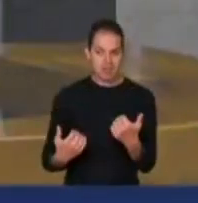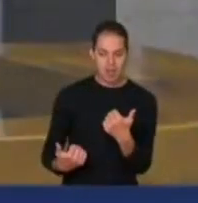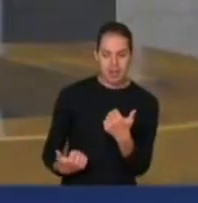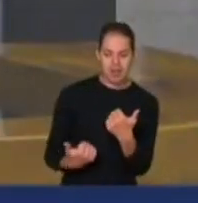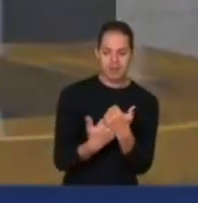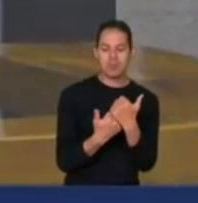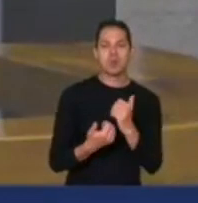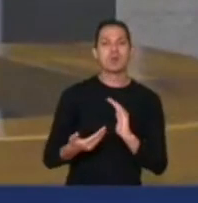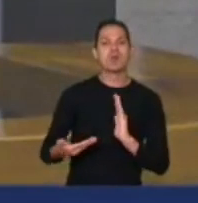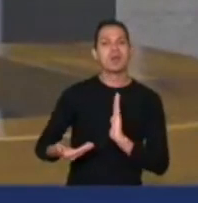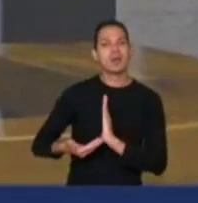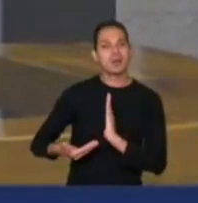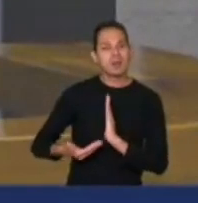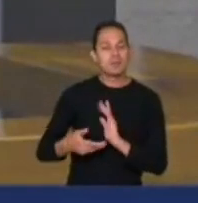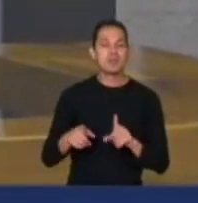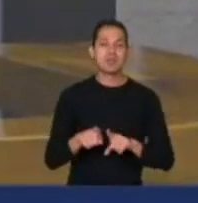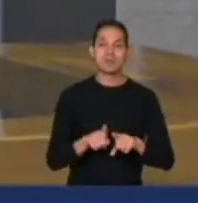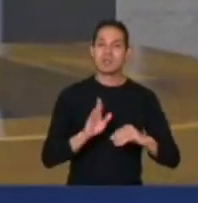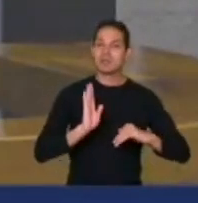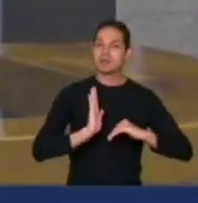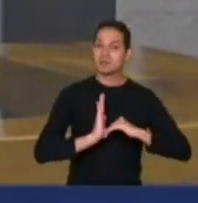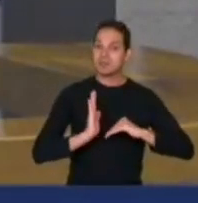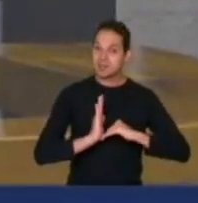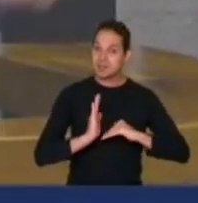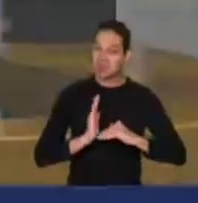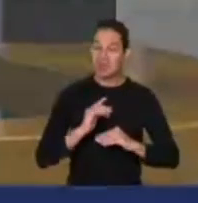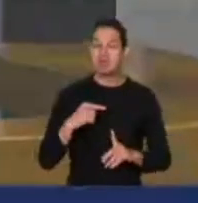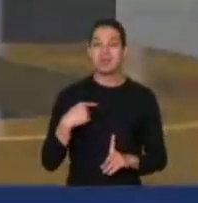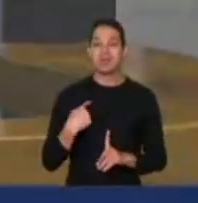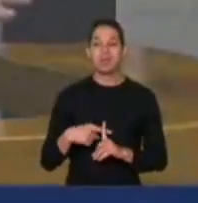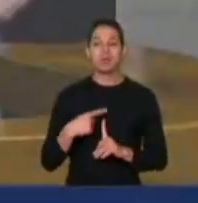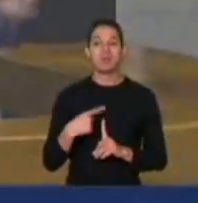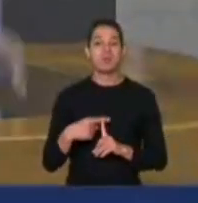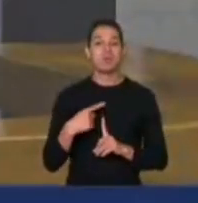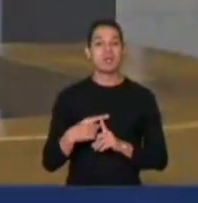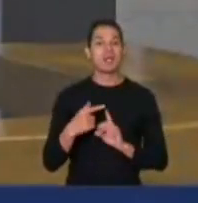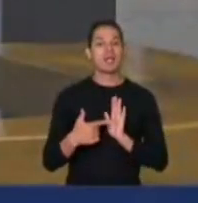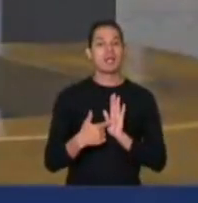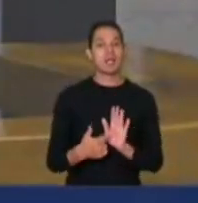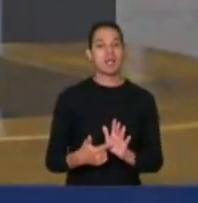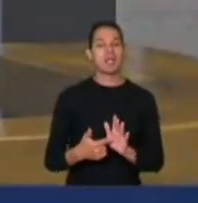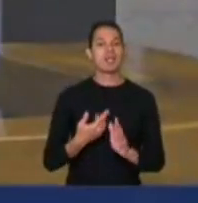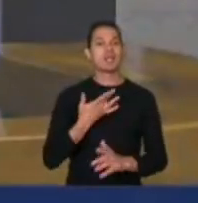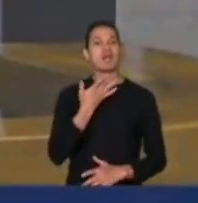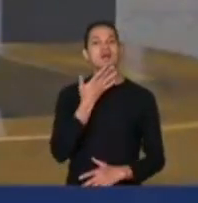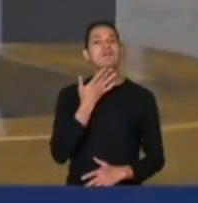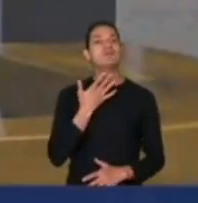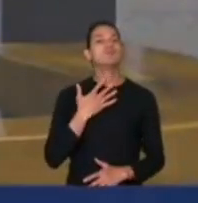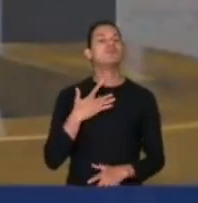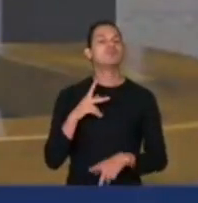dos Deputados, do Senado da República, porque esta é a expressão e é a vontade do povo brasileiro. Muito obrigado, presidente.